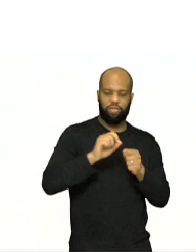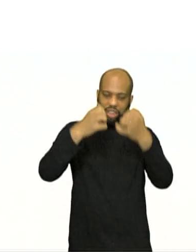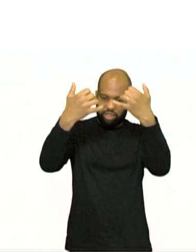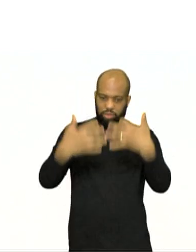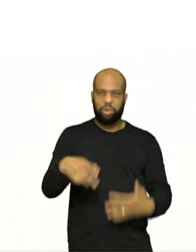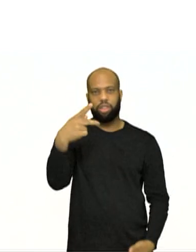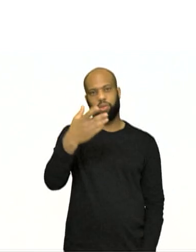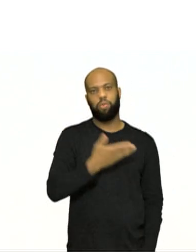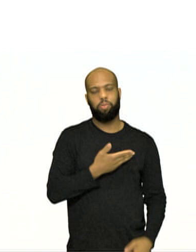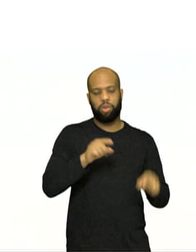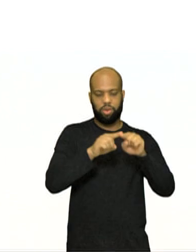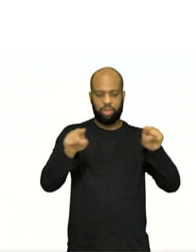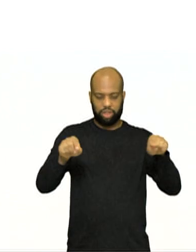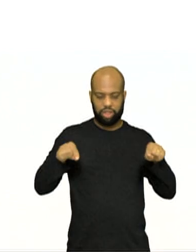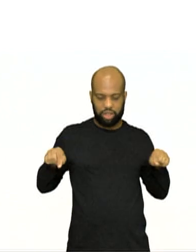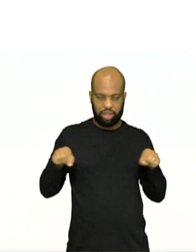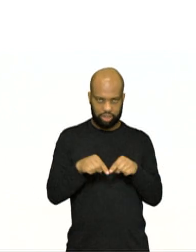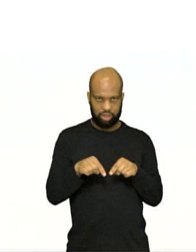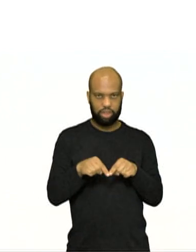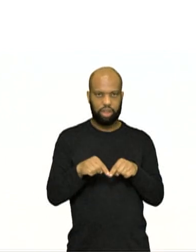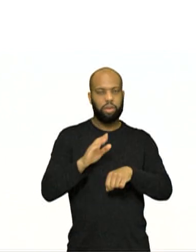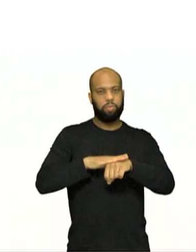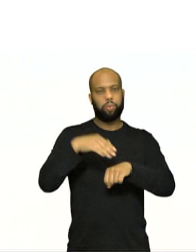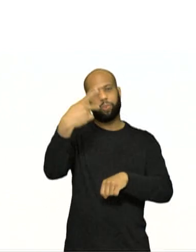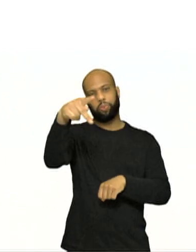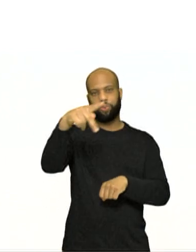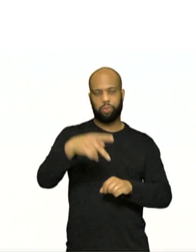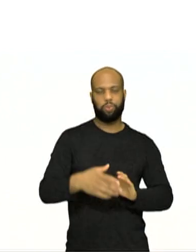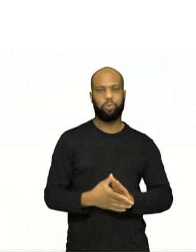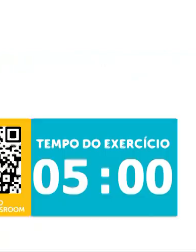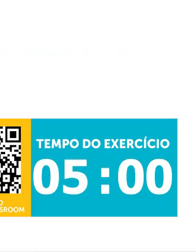para seus colegas e familiares durante a aula.